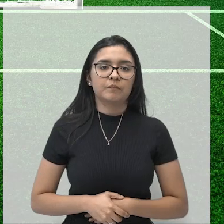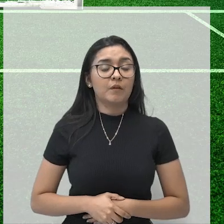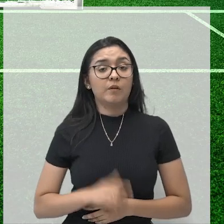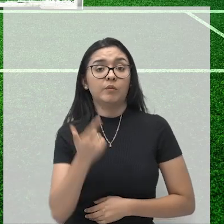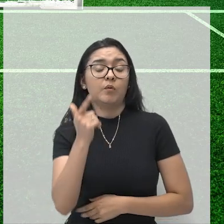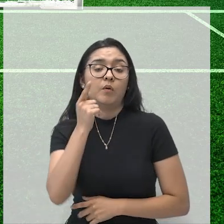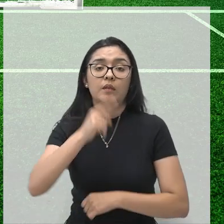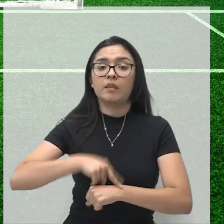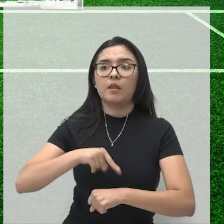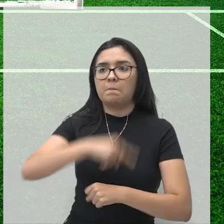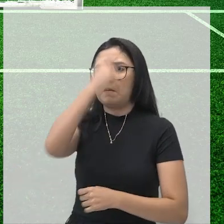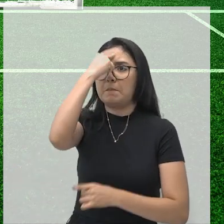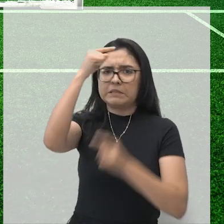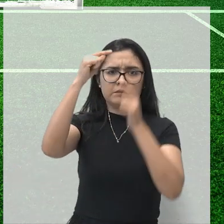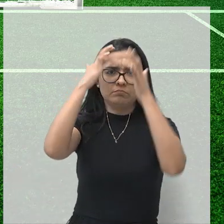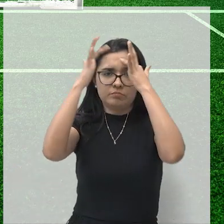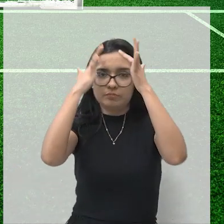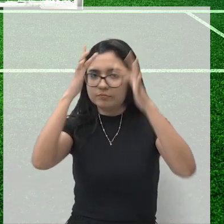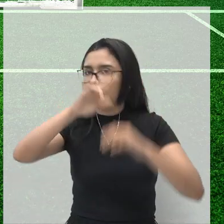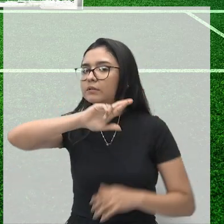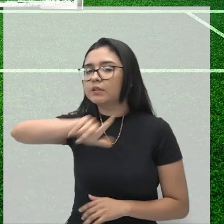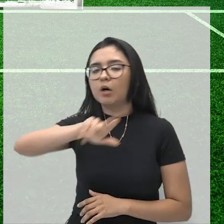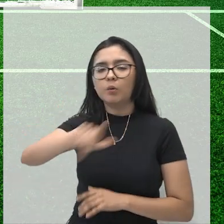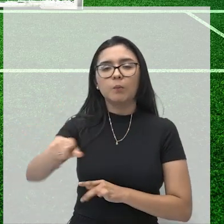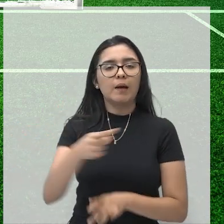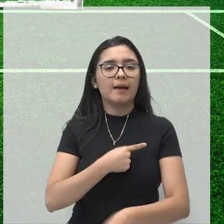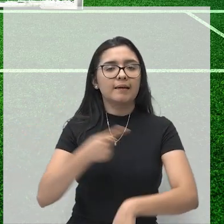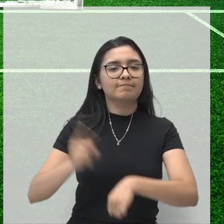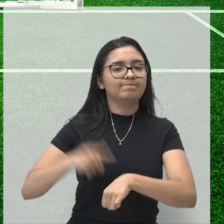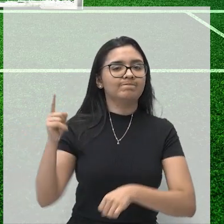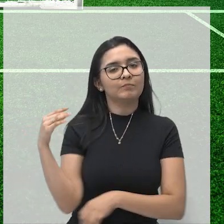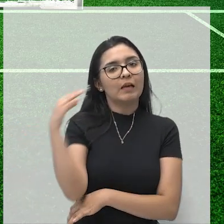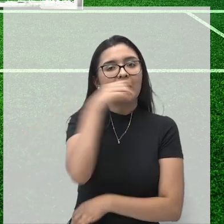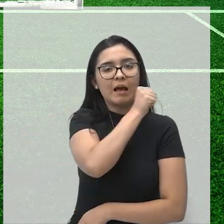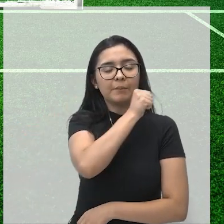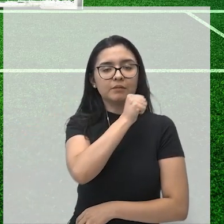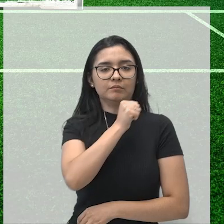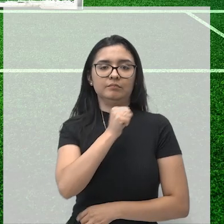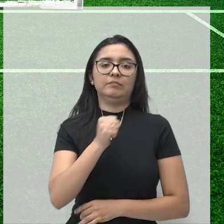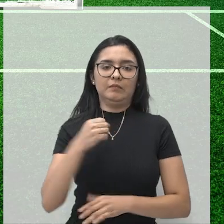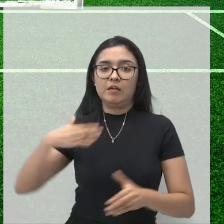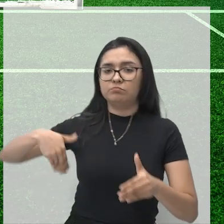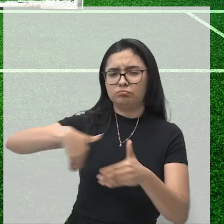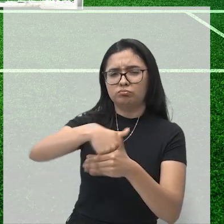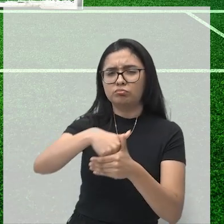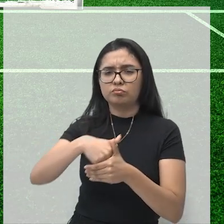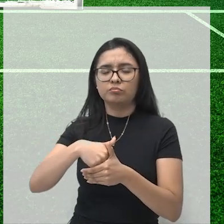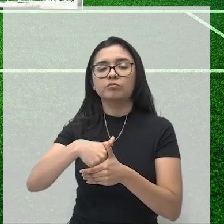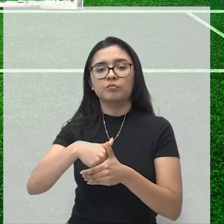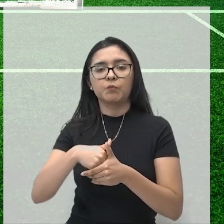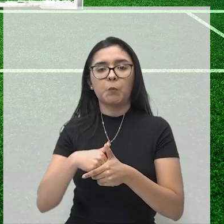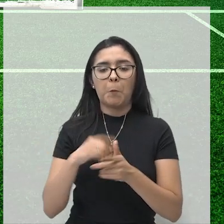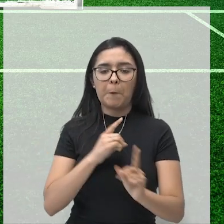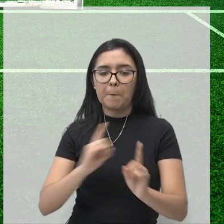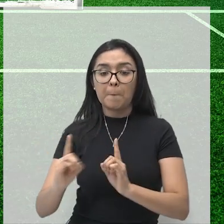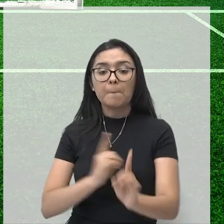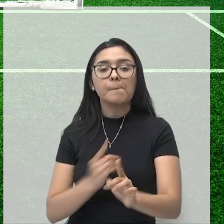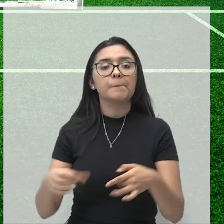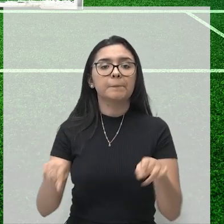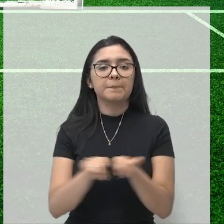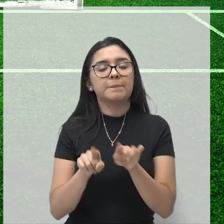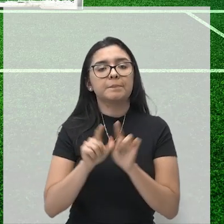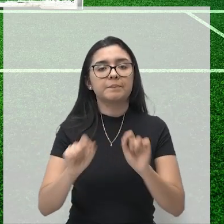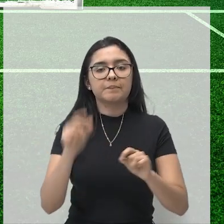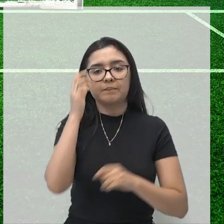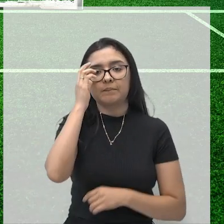tempo para pensar muito no que está acontecendo naquele momento da atuação da bola. E aí vem a